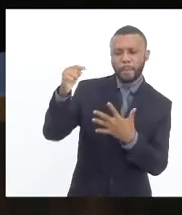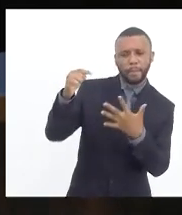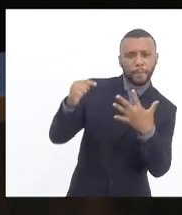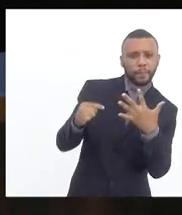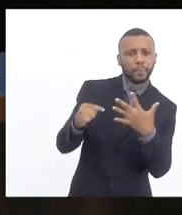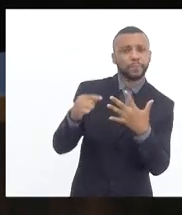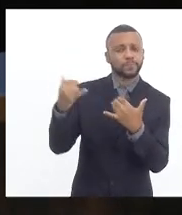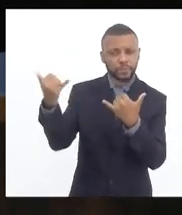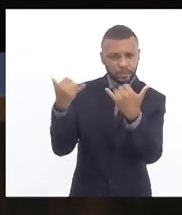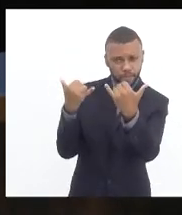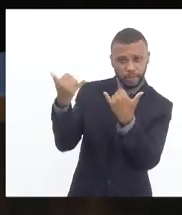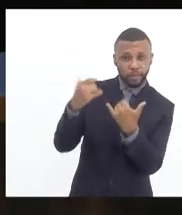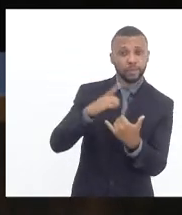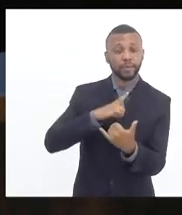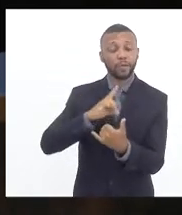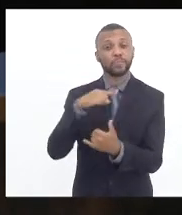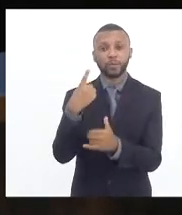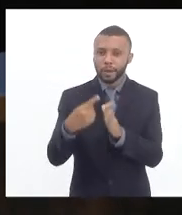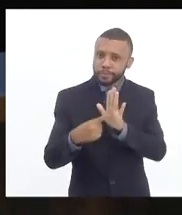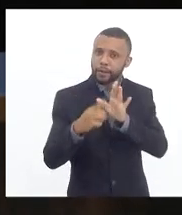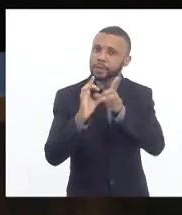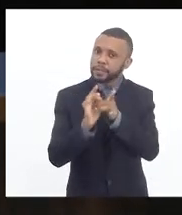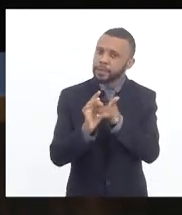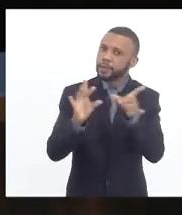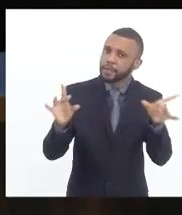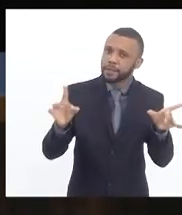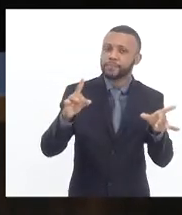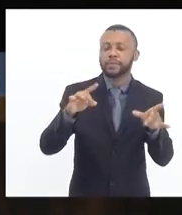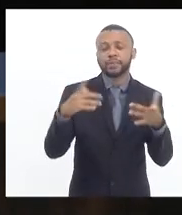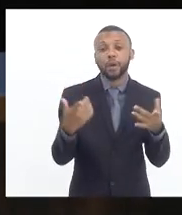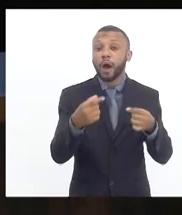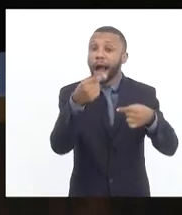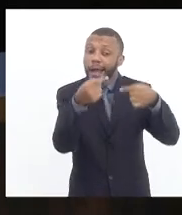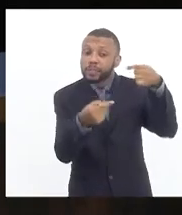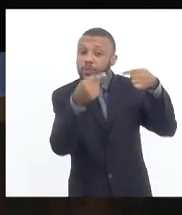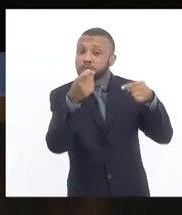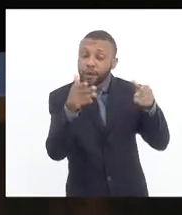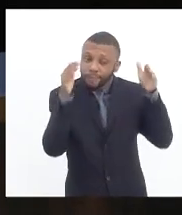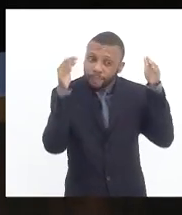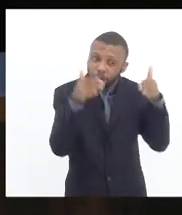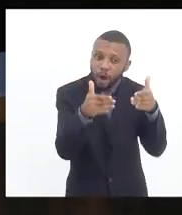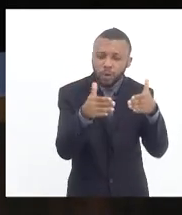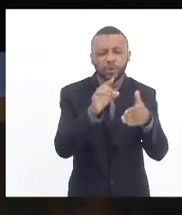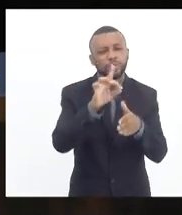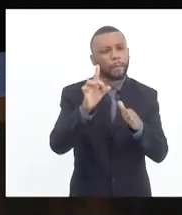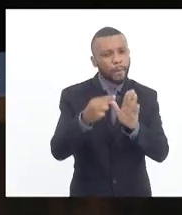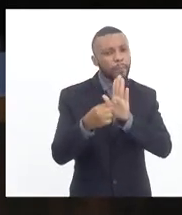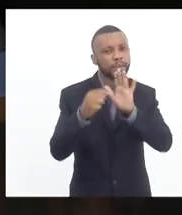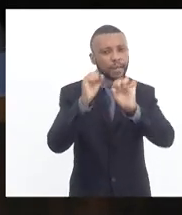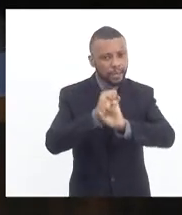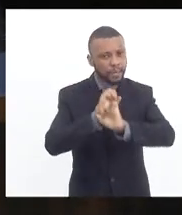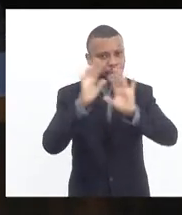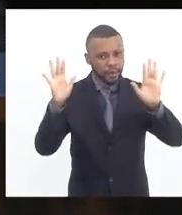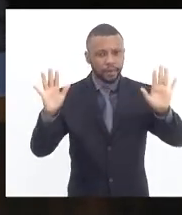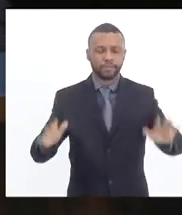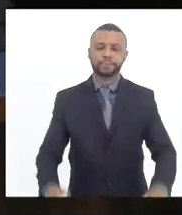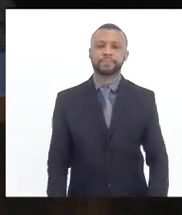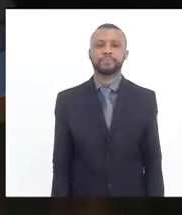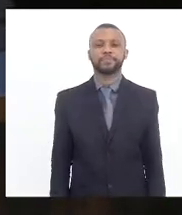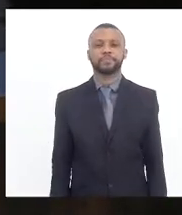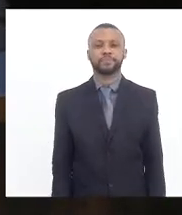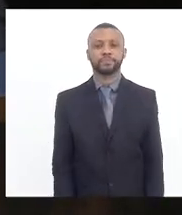mensagens que chegaram Nós deixamos disponíveis também então é de e ela também que isso só para deixar isso claro seu presidente